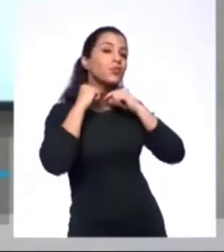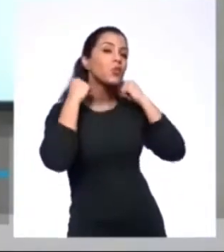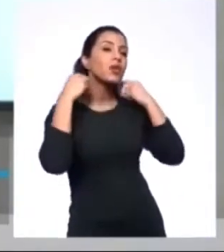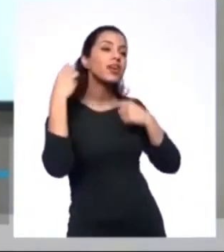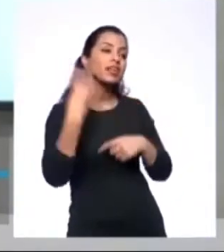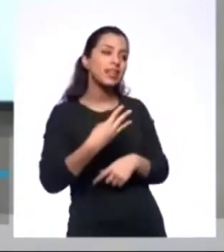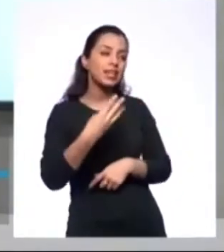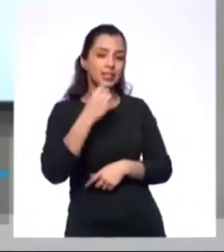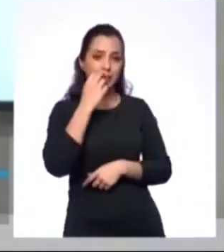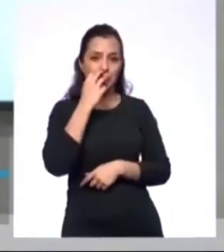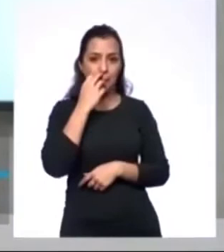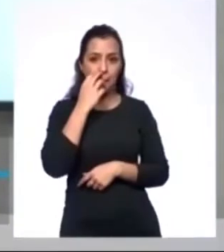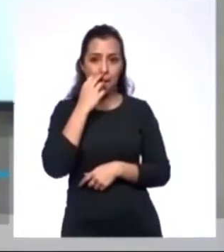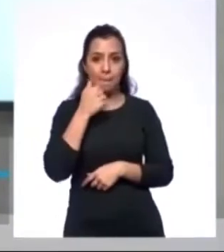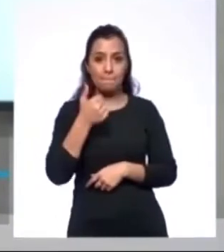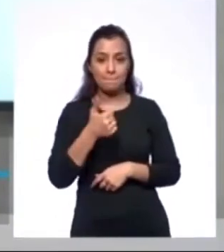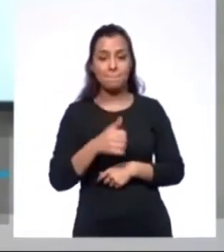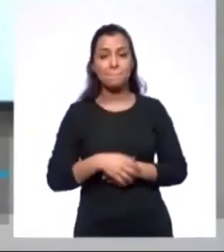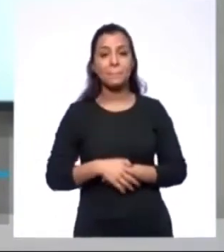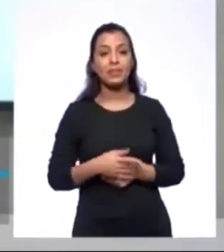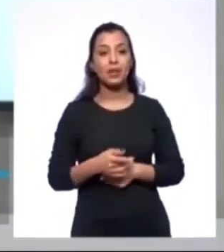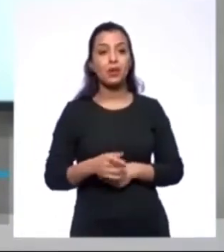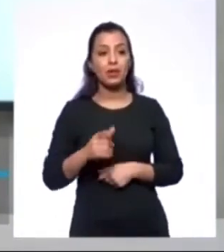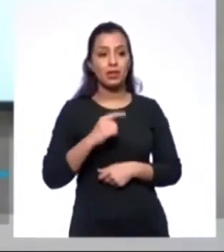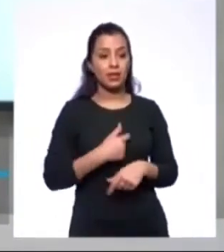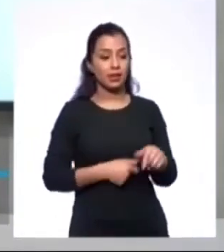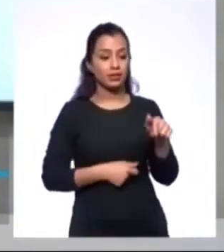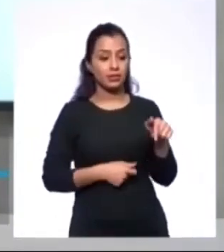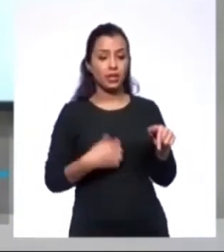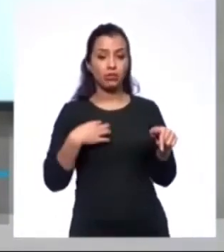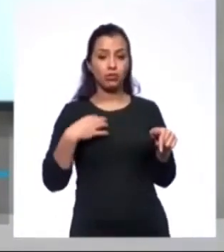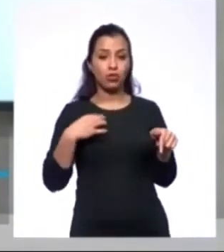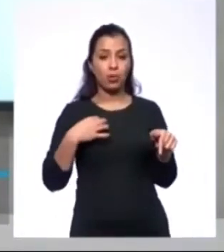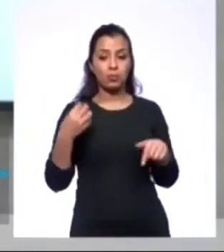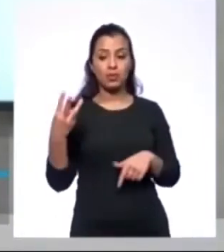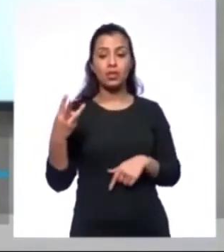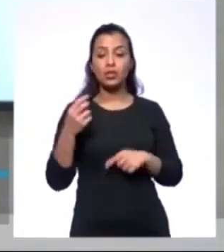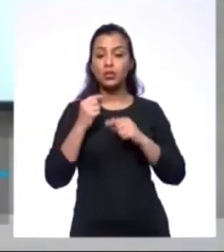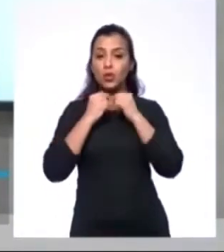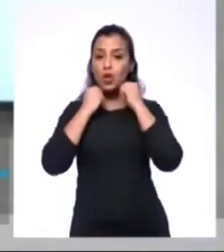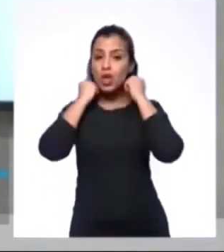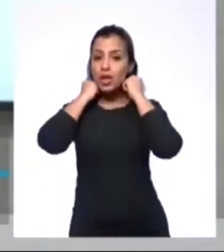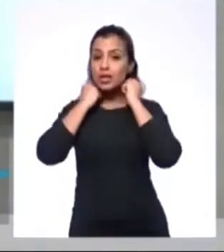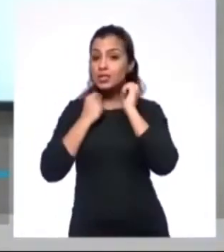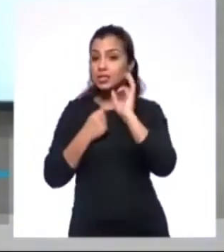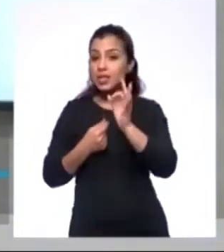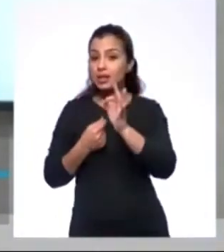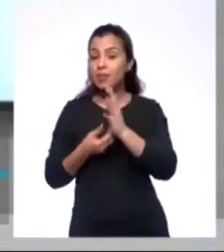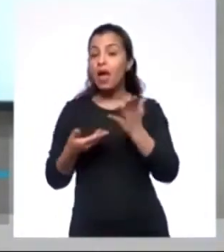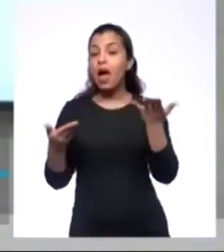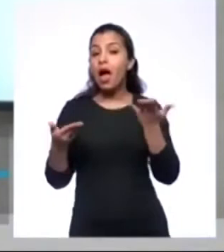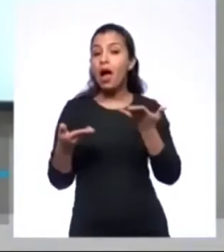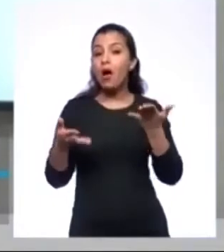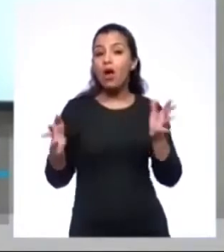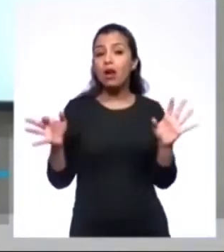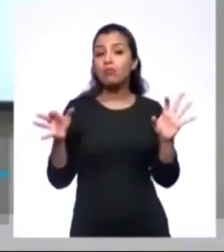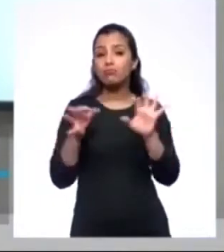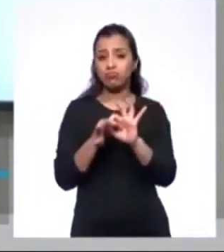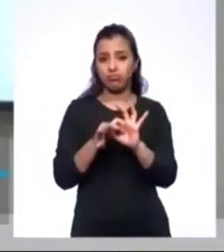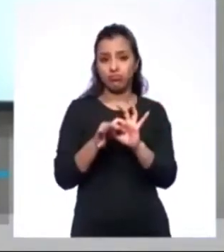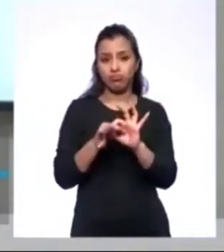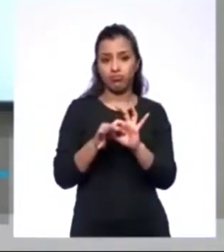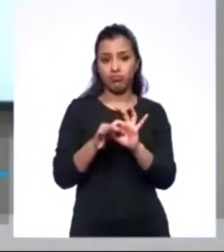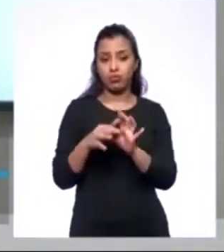3 17 roupas e 3 coleiras Beleza Sabe o que que você faz agora liga